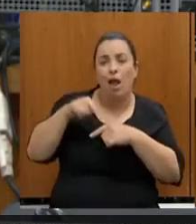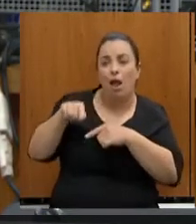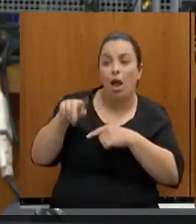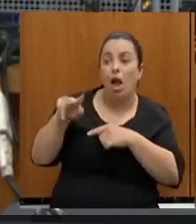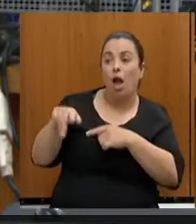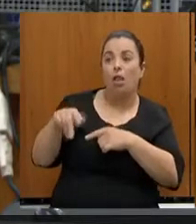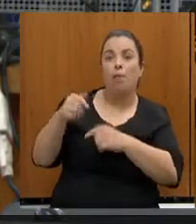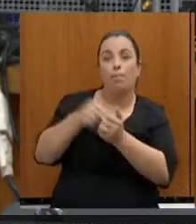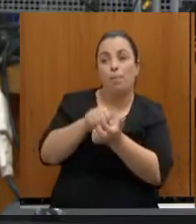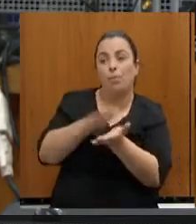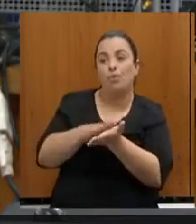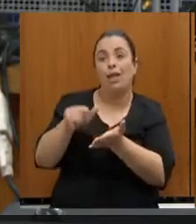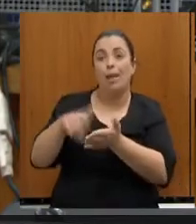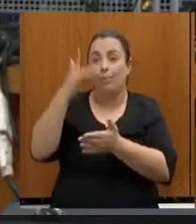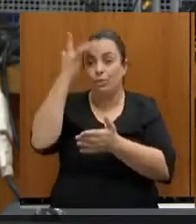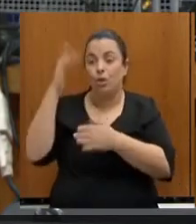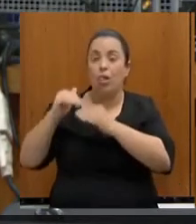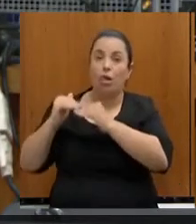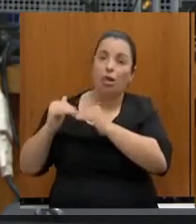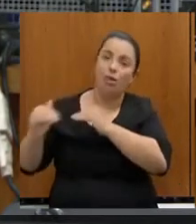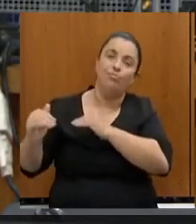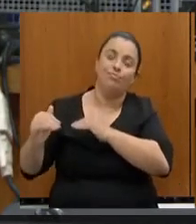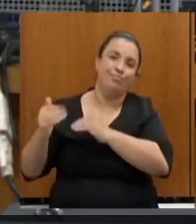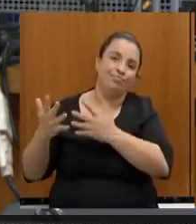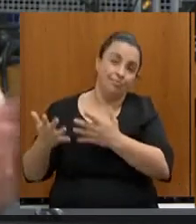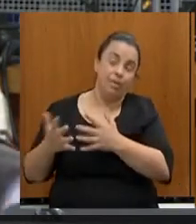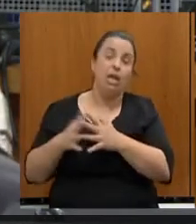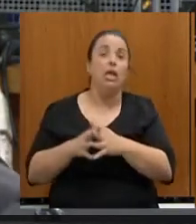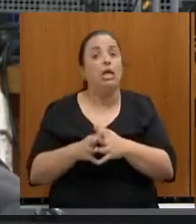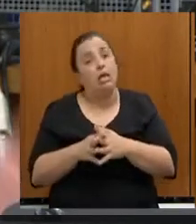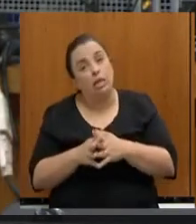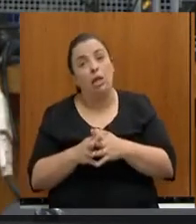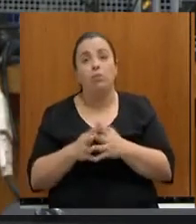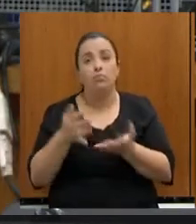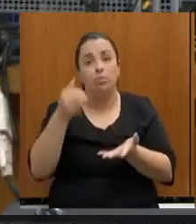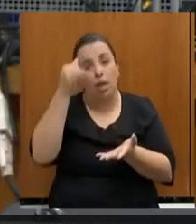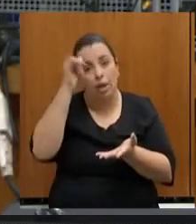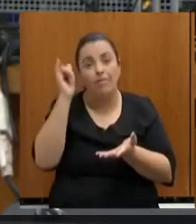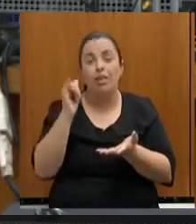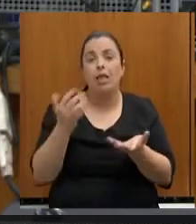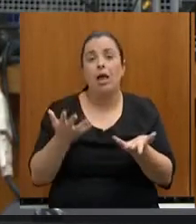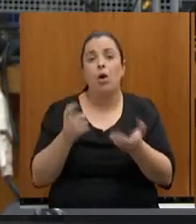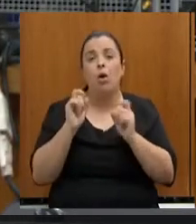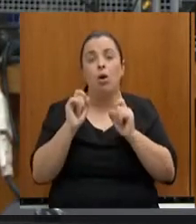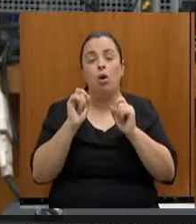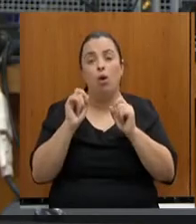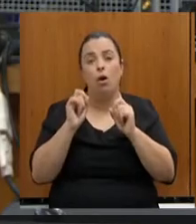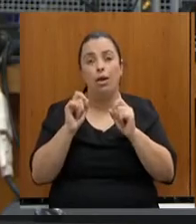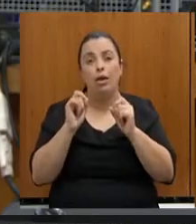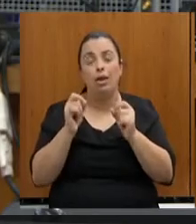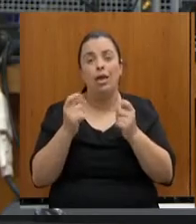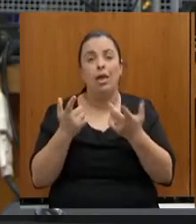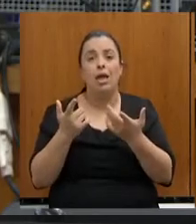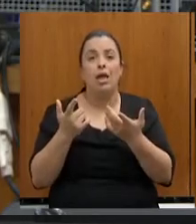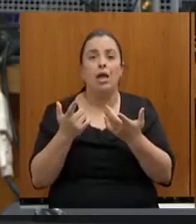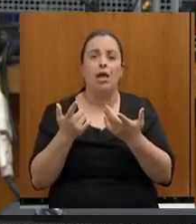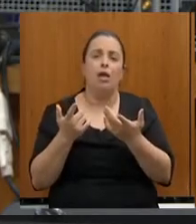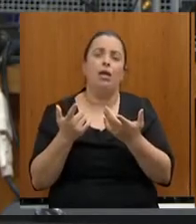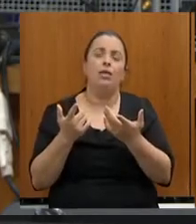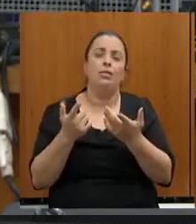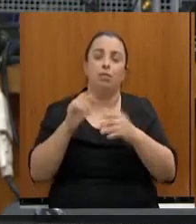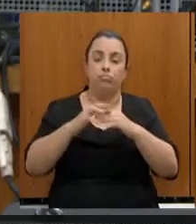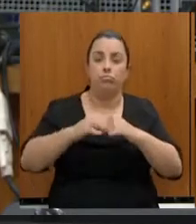então uma forma inteligente seria na de agradar tanto a construção quanto o conceito de contra essa essa essa